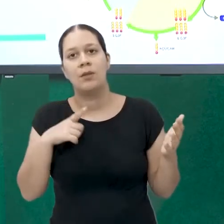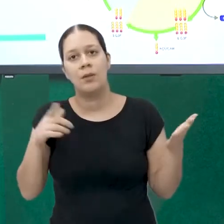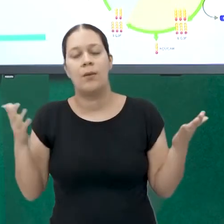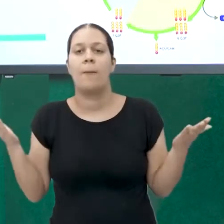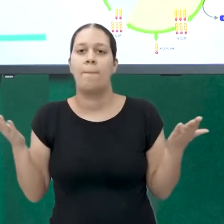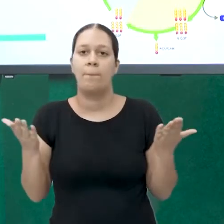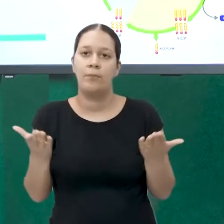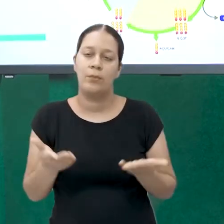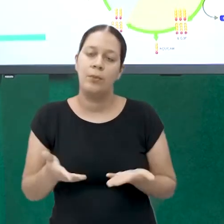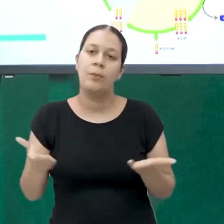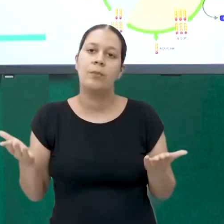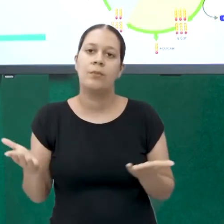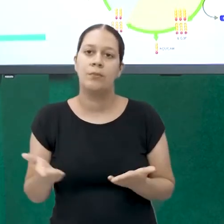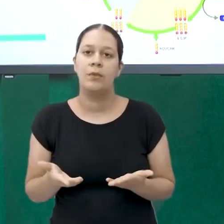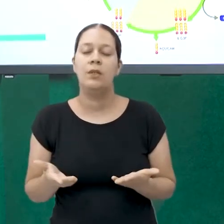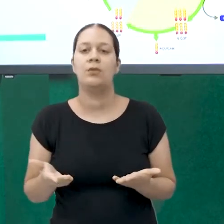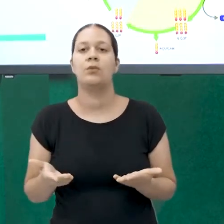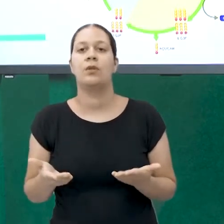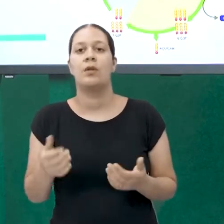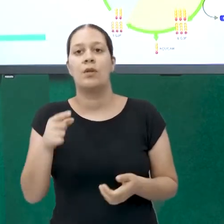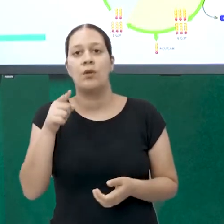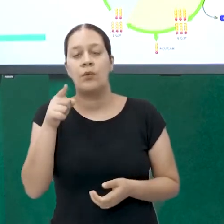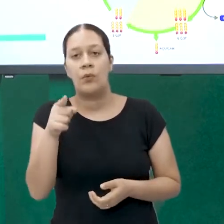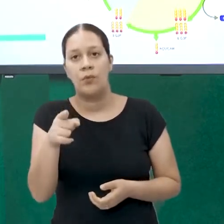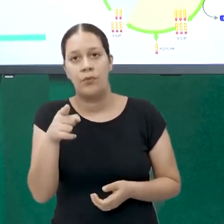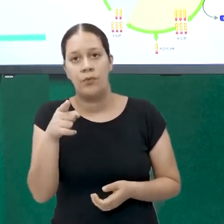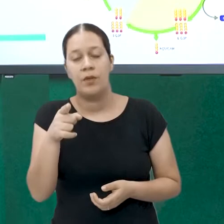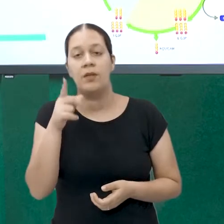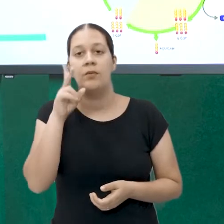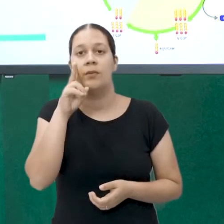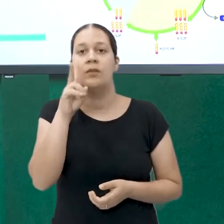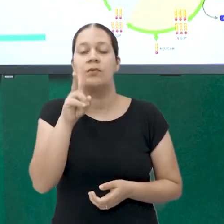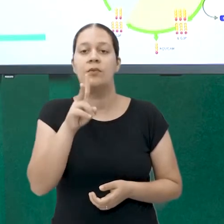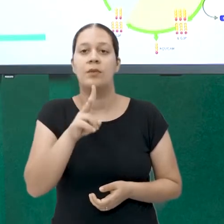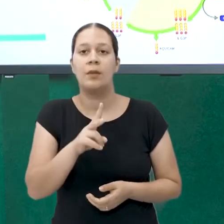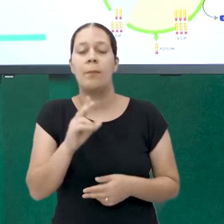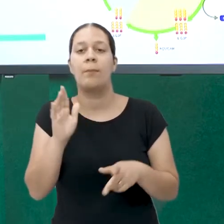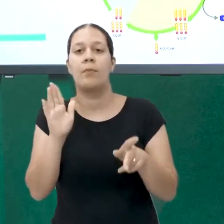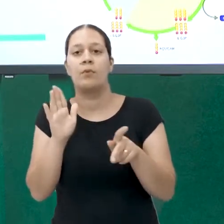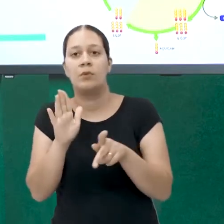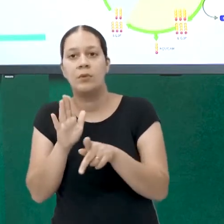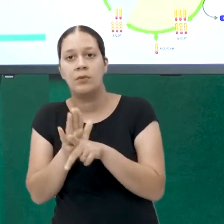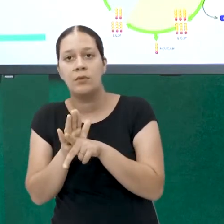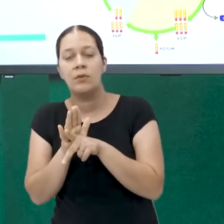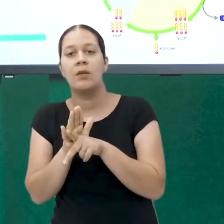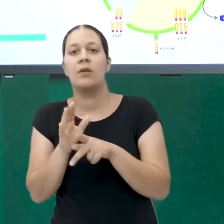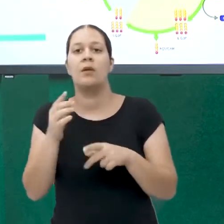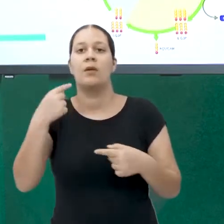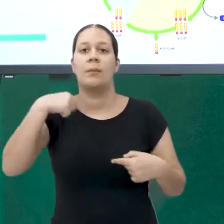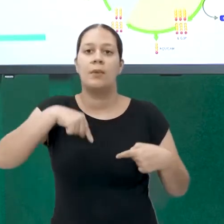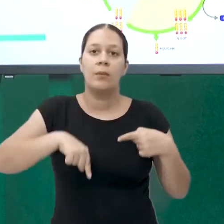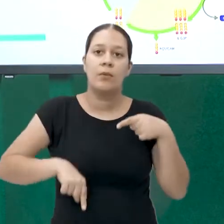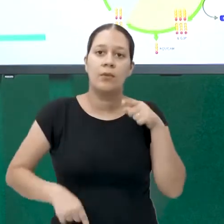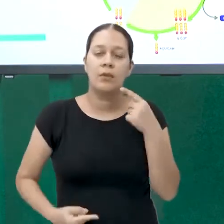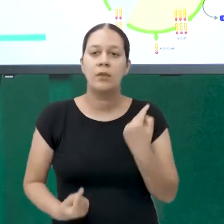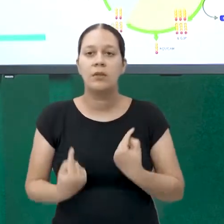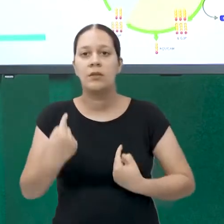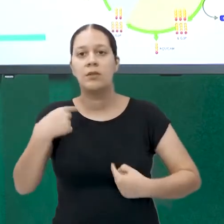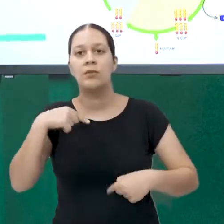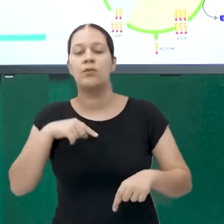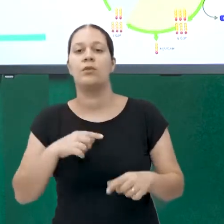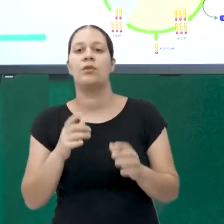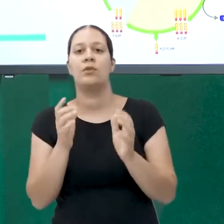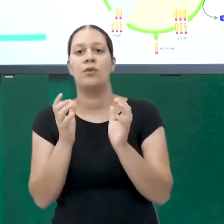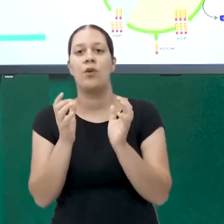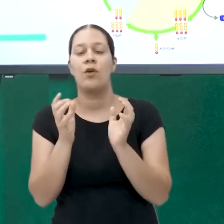algumas situações um pouco discrepantes, tá? Quando você vai ver aquela parte de metabolismo vegetal,